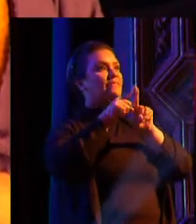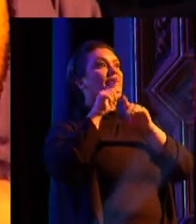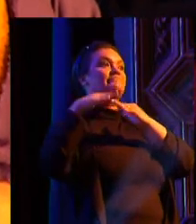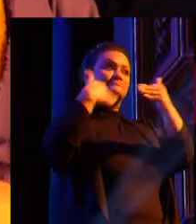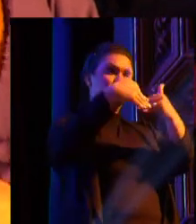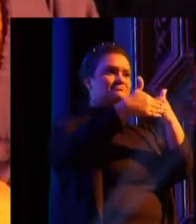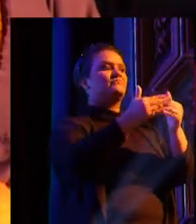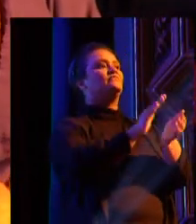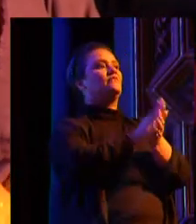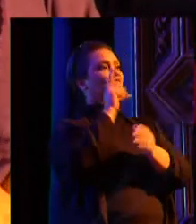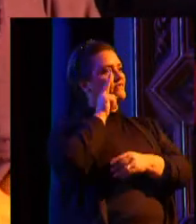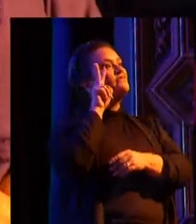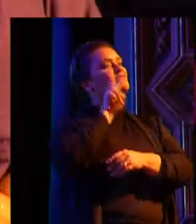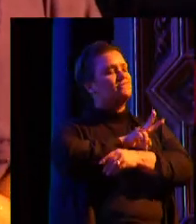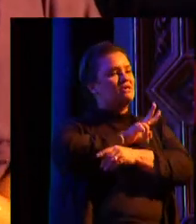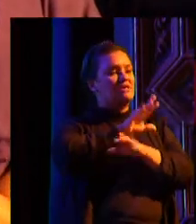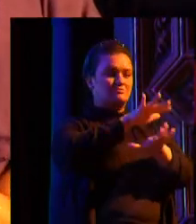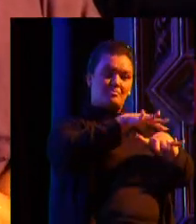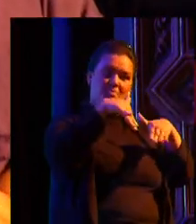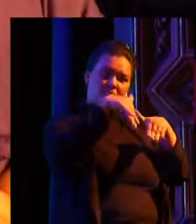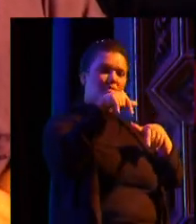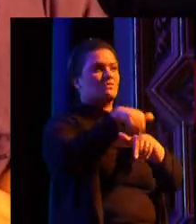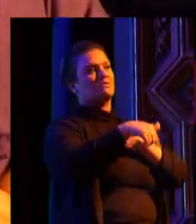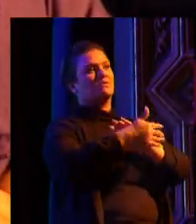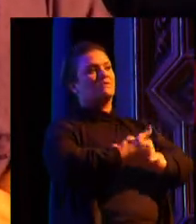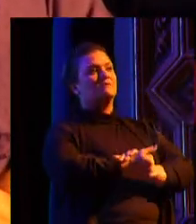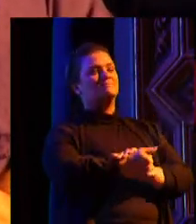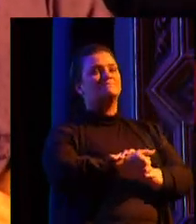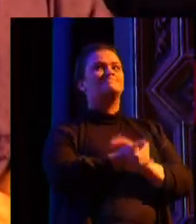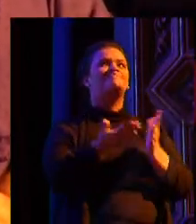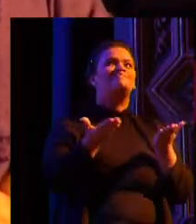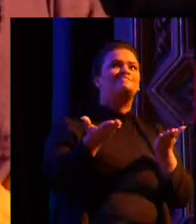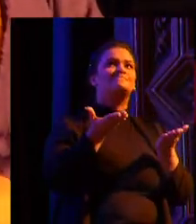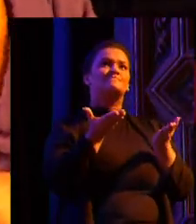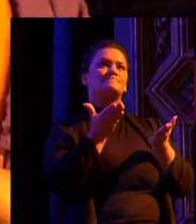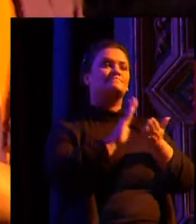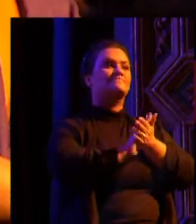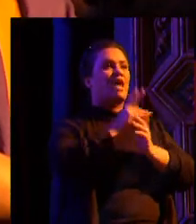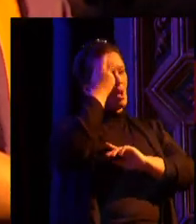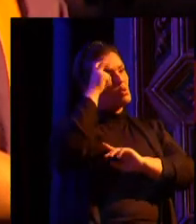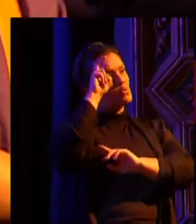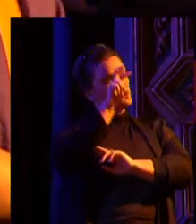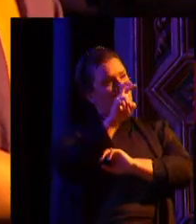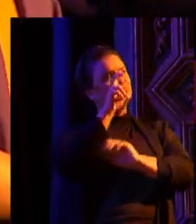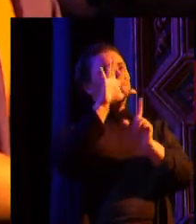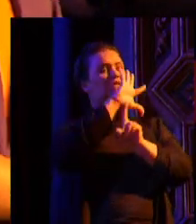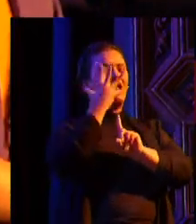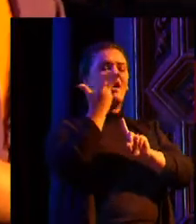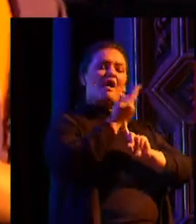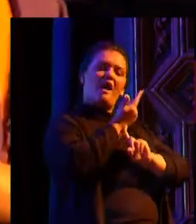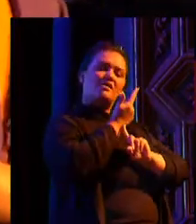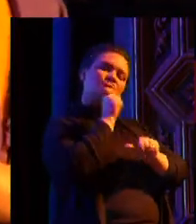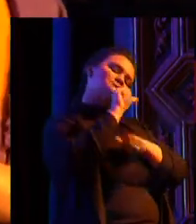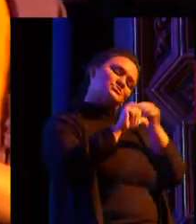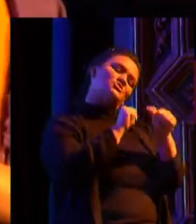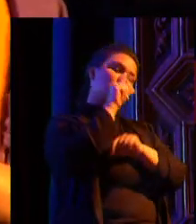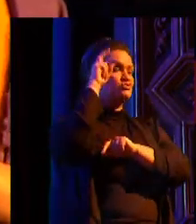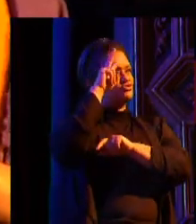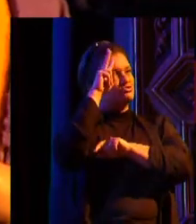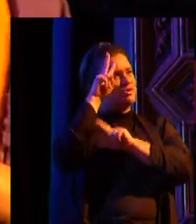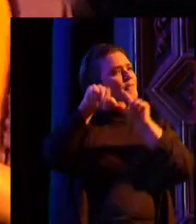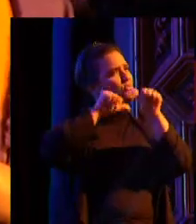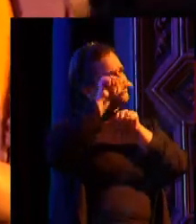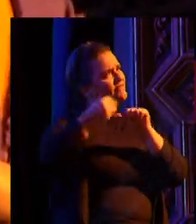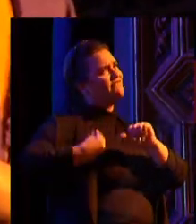ouvir nesse palco, que a cultura, a arte, ela muda histórias, ela muda